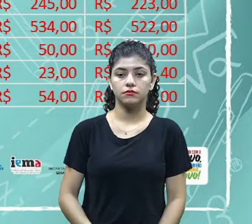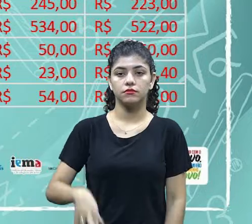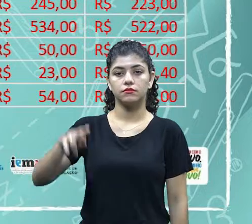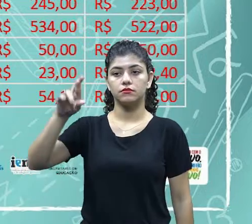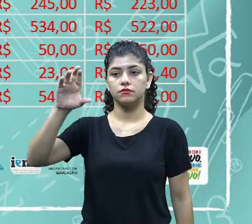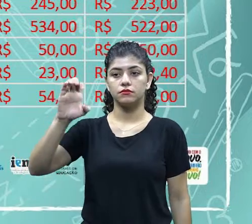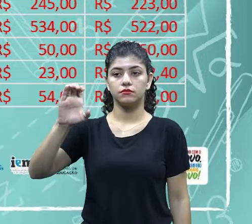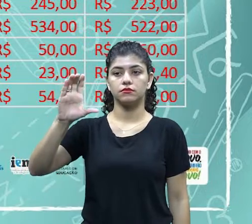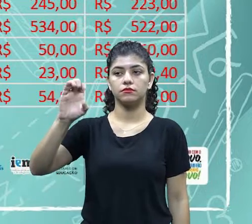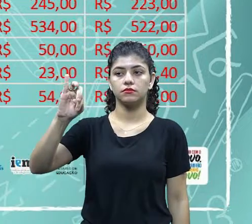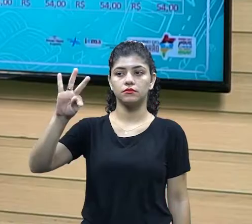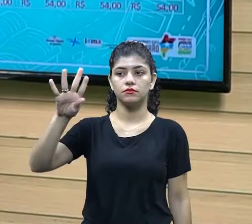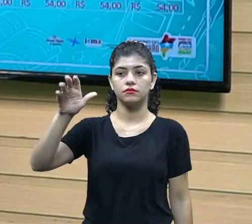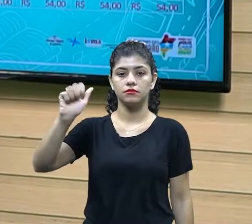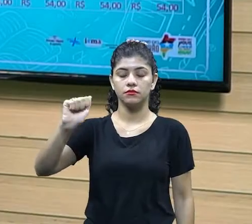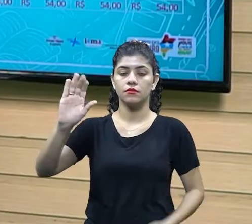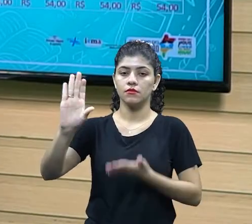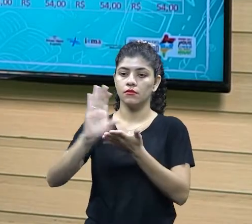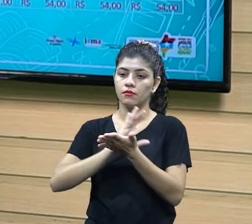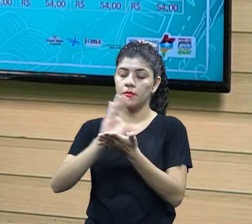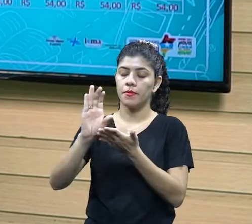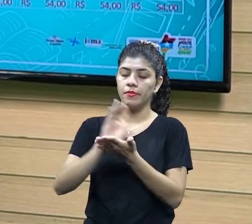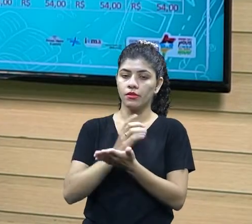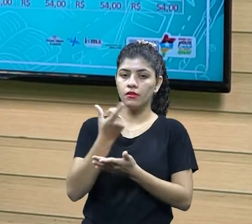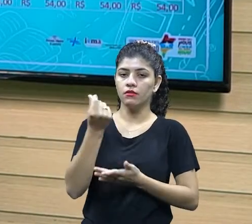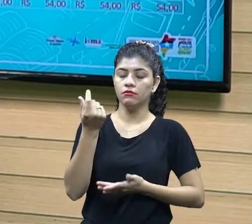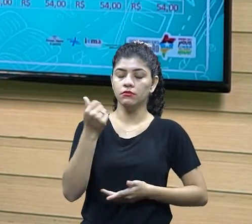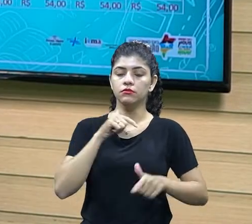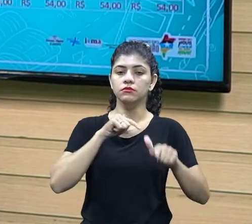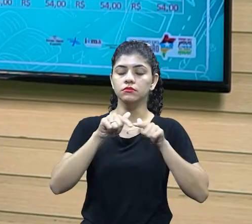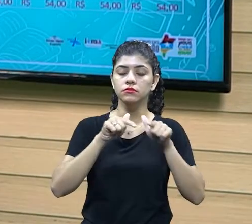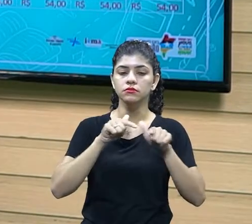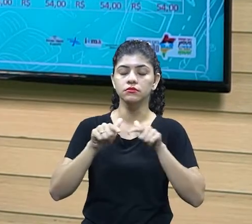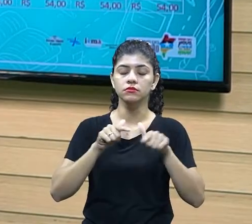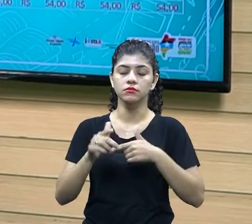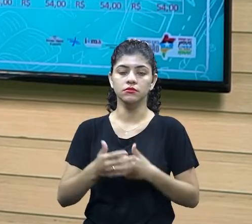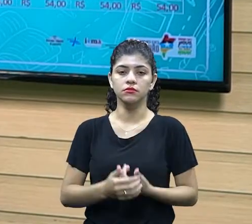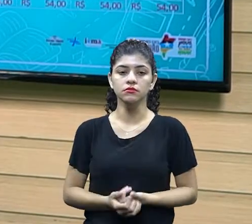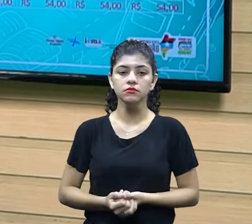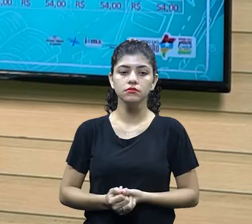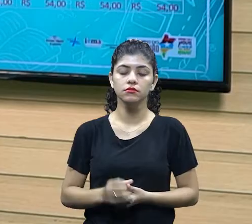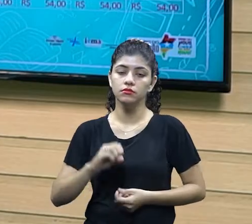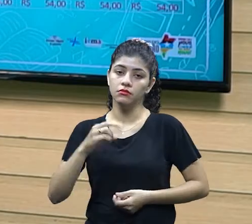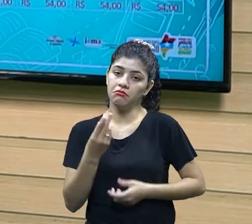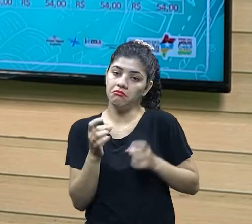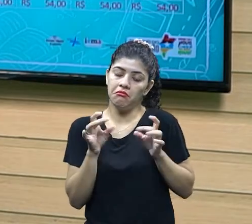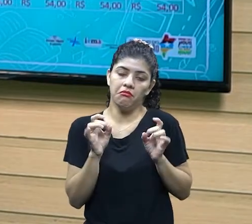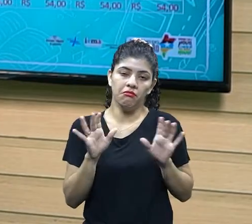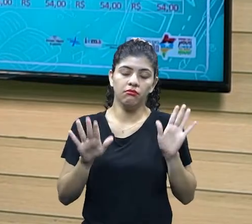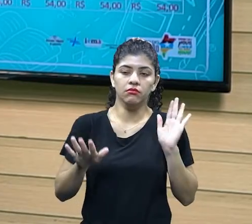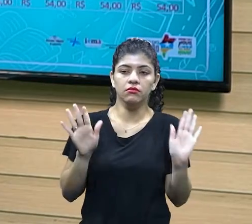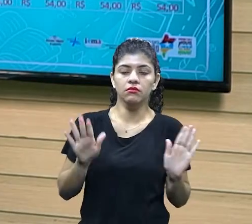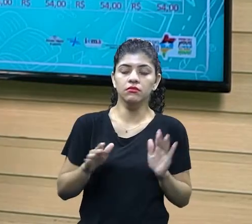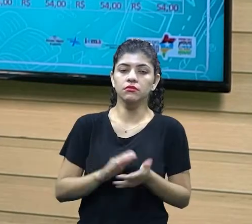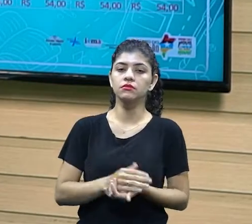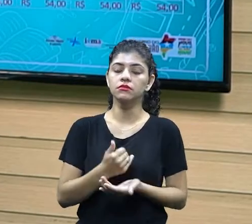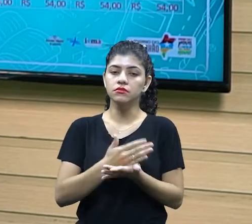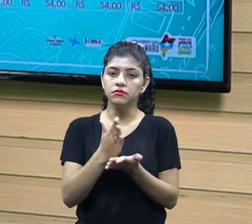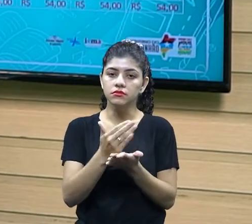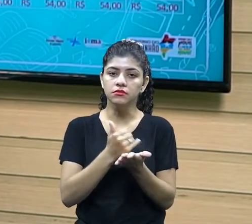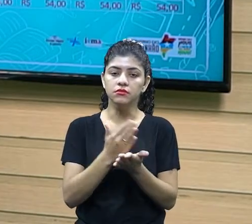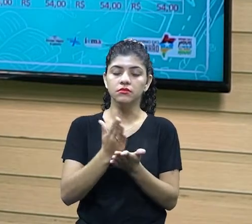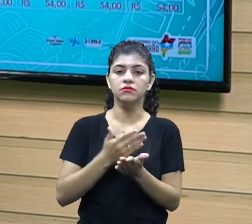é a entrada de dinheiro oriundo da prestação de serviço ou da venda de algum produto. No caso, ela vende